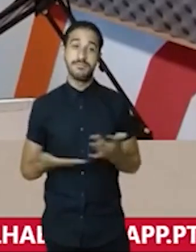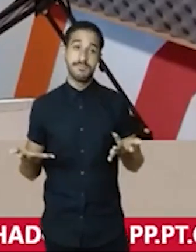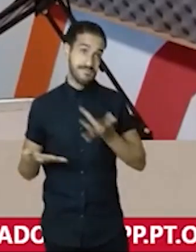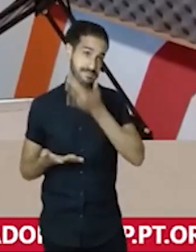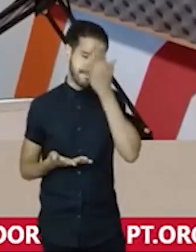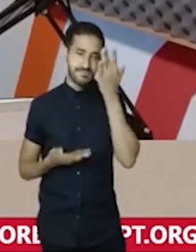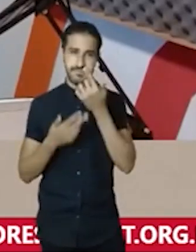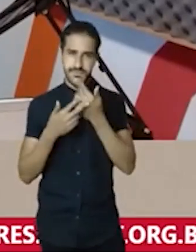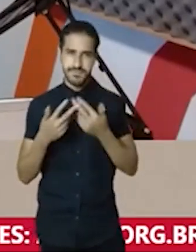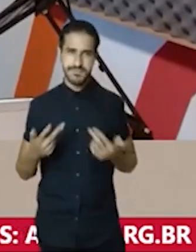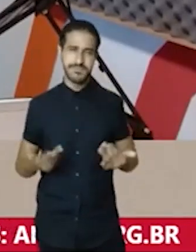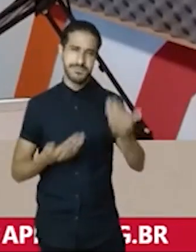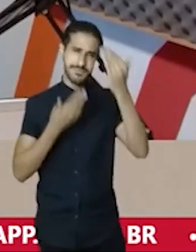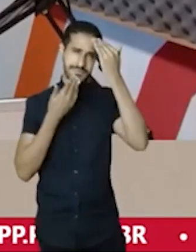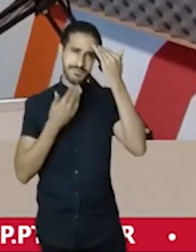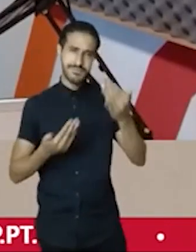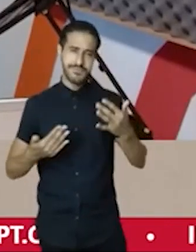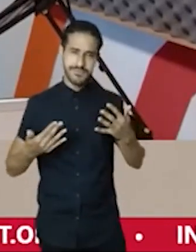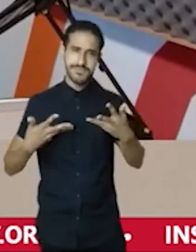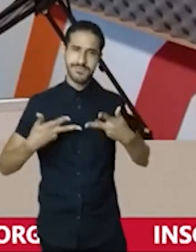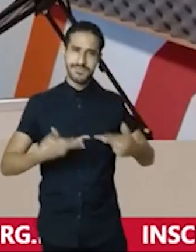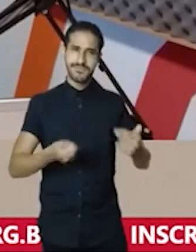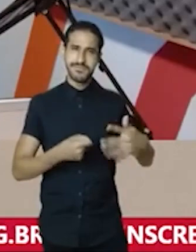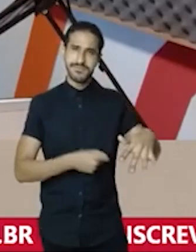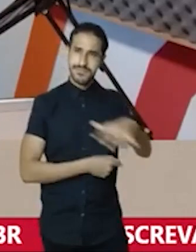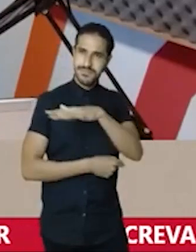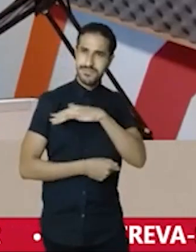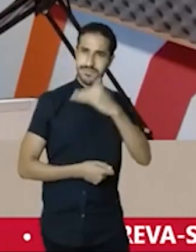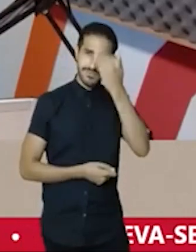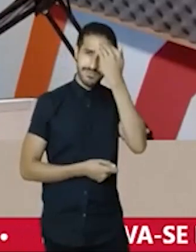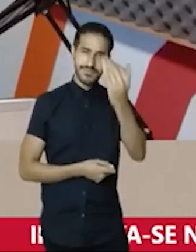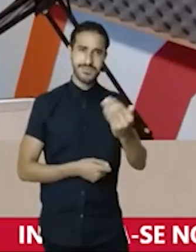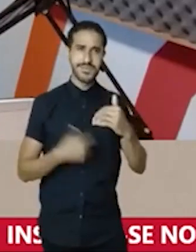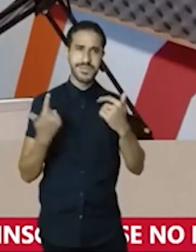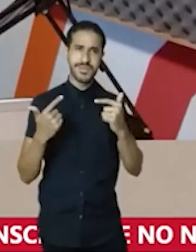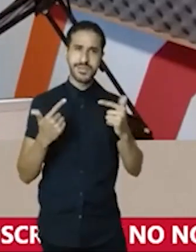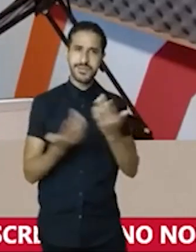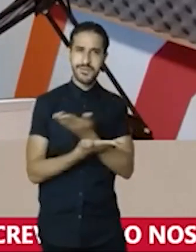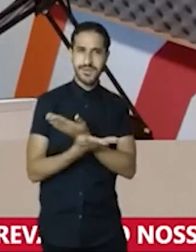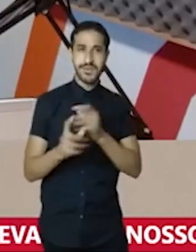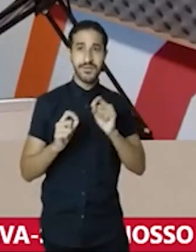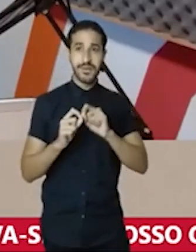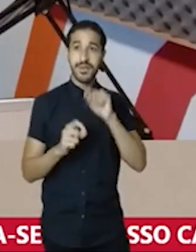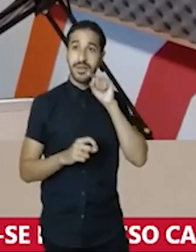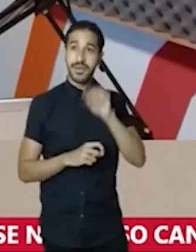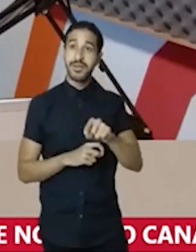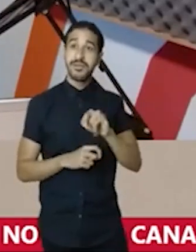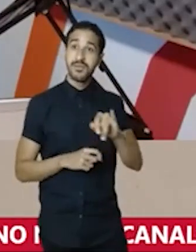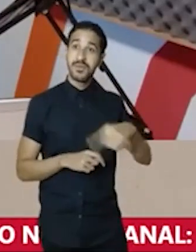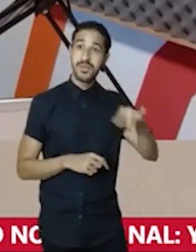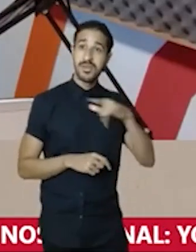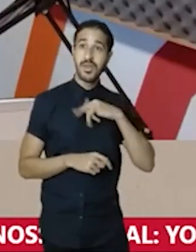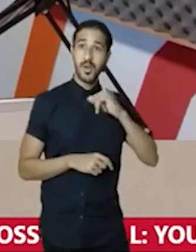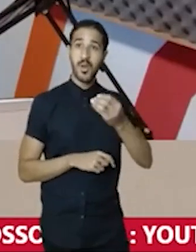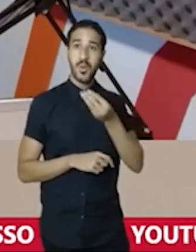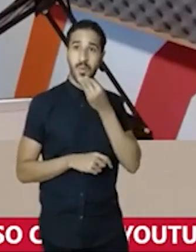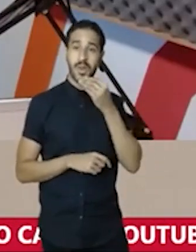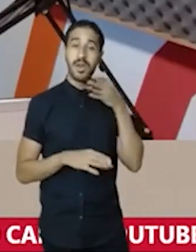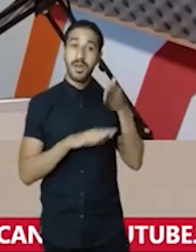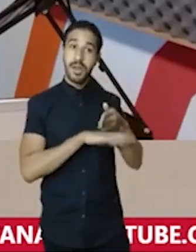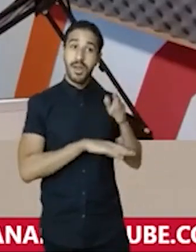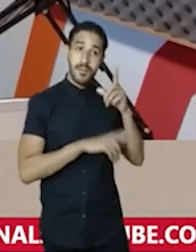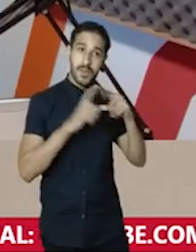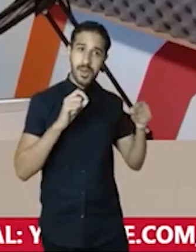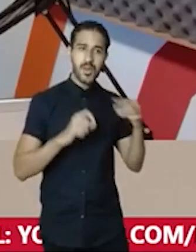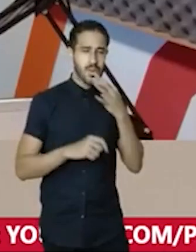Gente, primeiro, obrigada por esse espaço, obrigada pelo grande trabalho que vocês têm desenvolvido. Quem tiver a oportunidade, foi em Brasília,